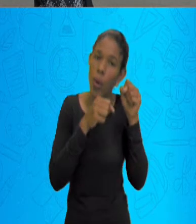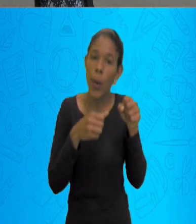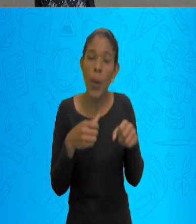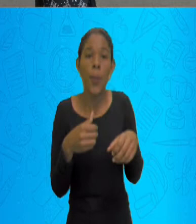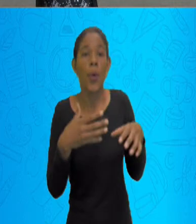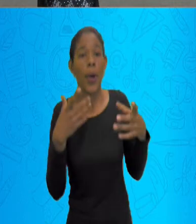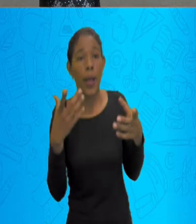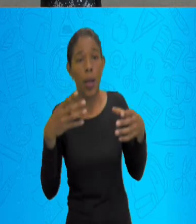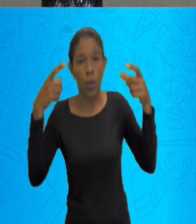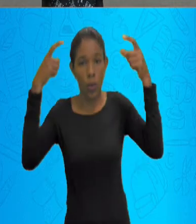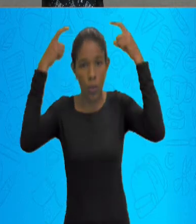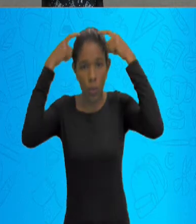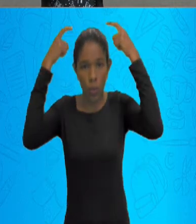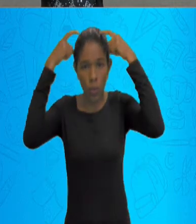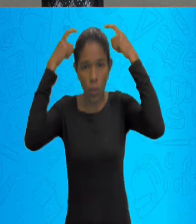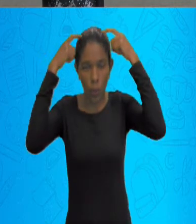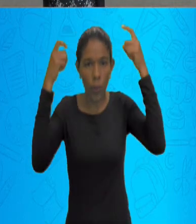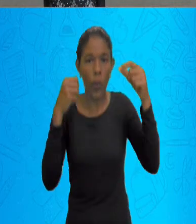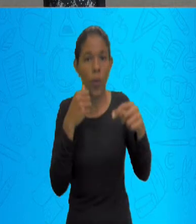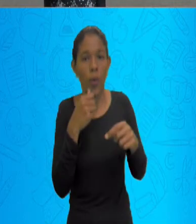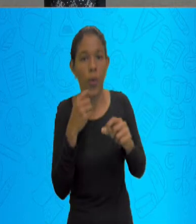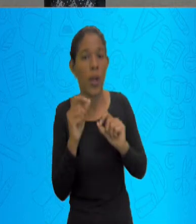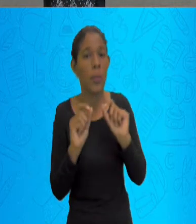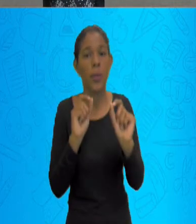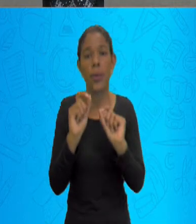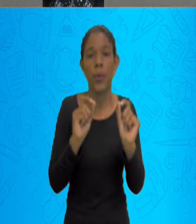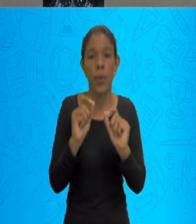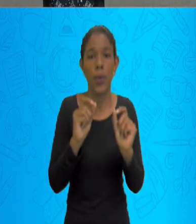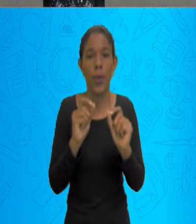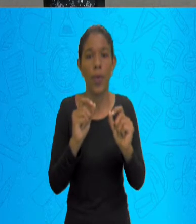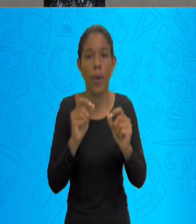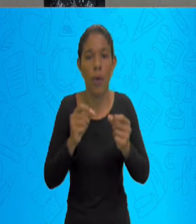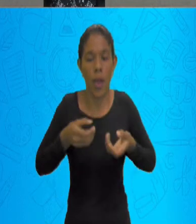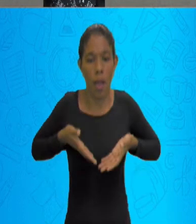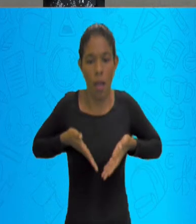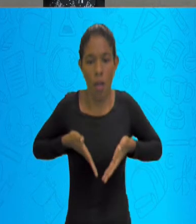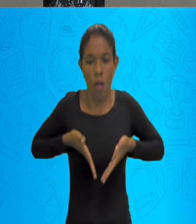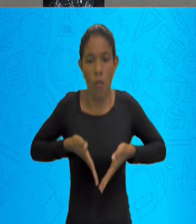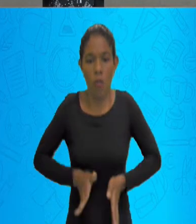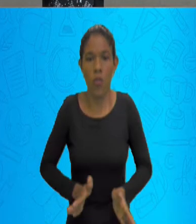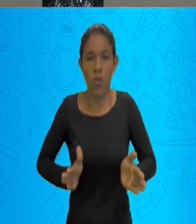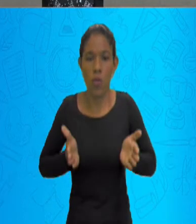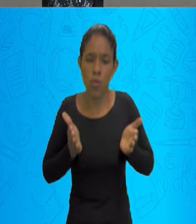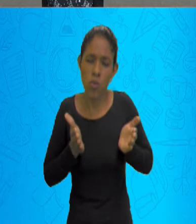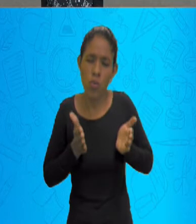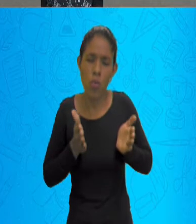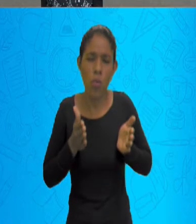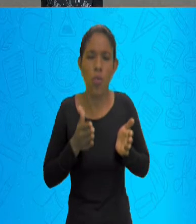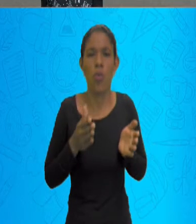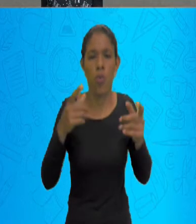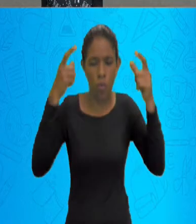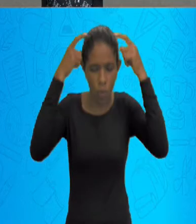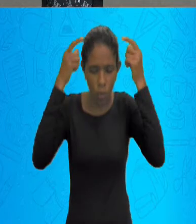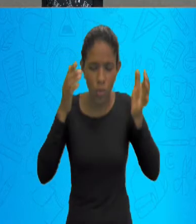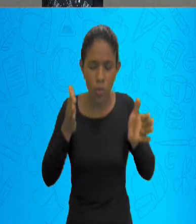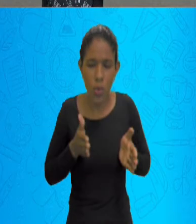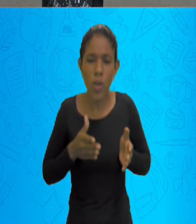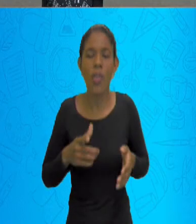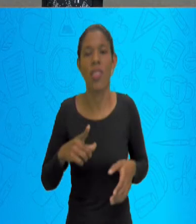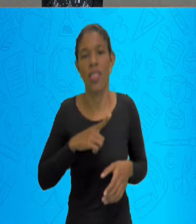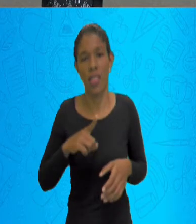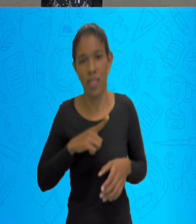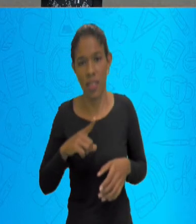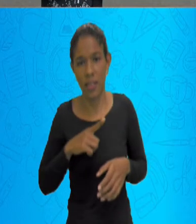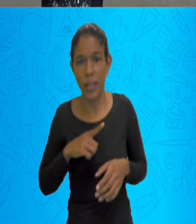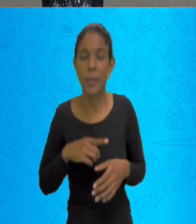se mantendo mais presa, e com isso ele vai se organizando dentro da gordura que ele armazenou lá atrás, nos